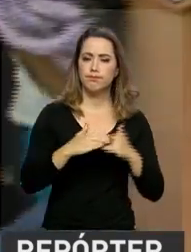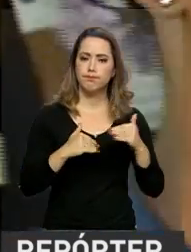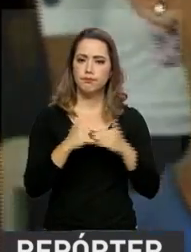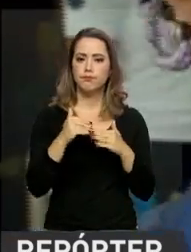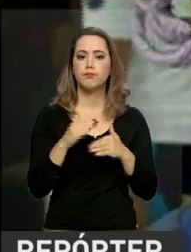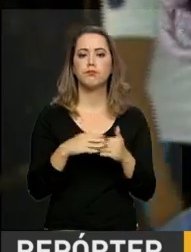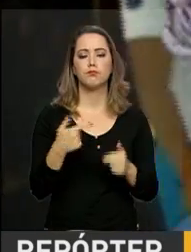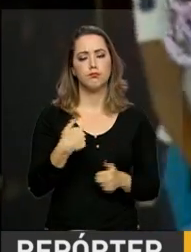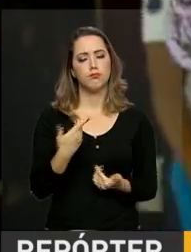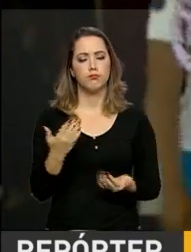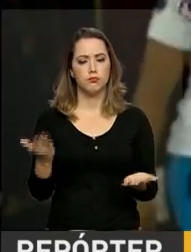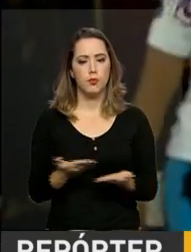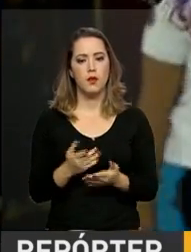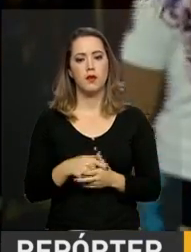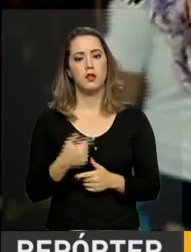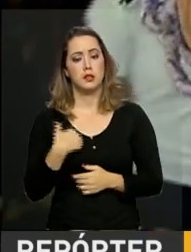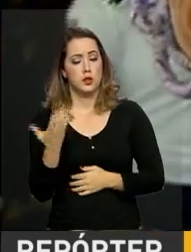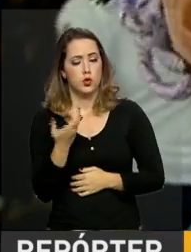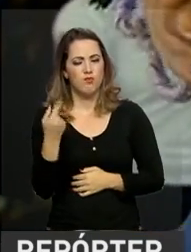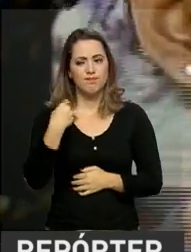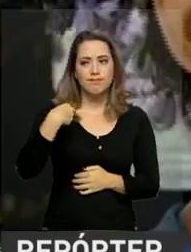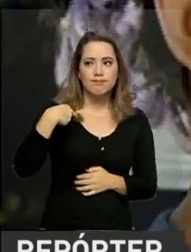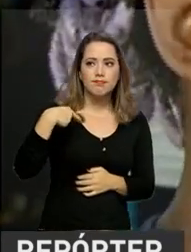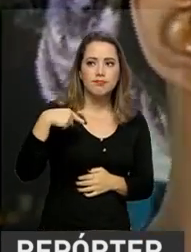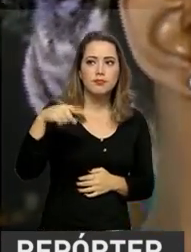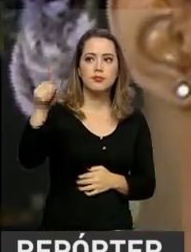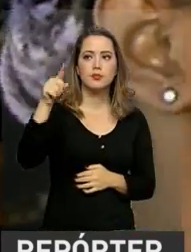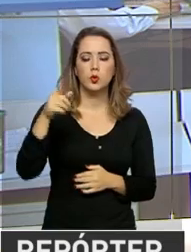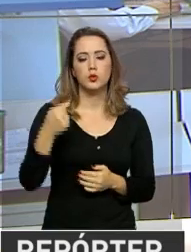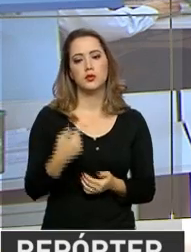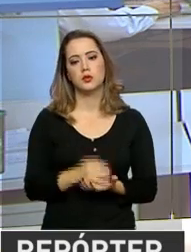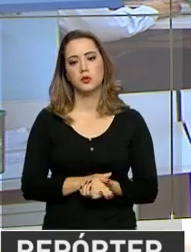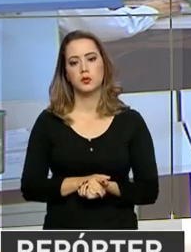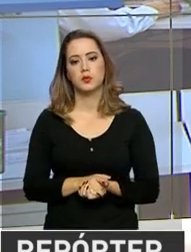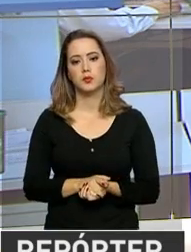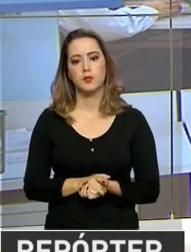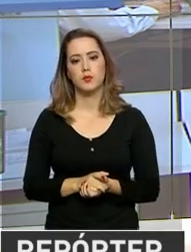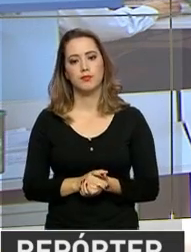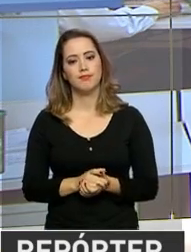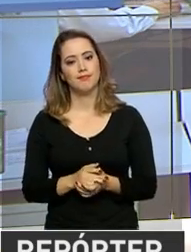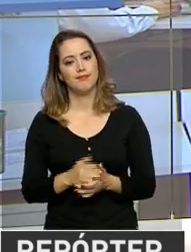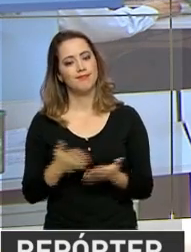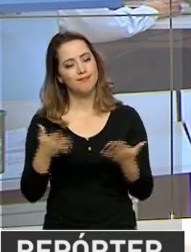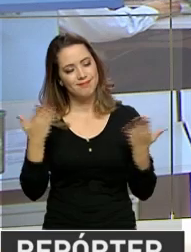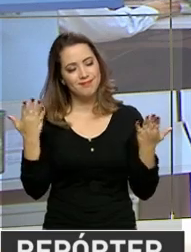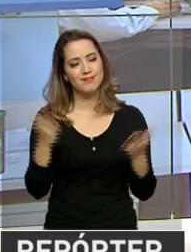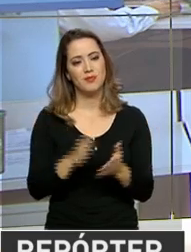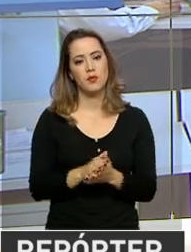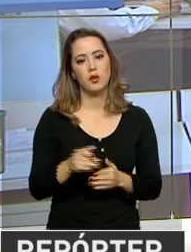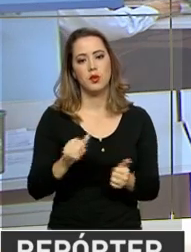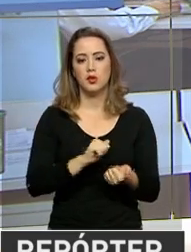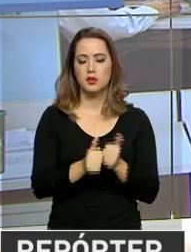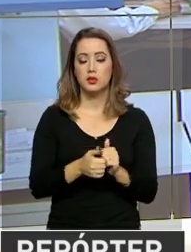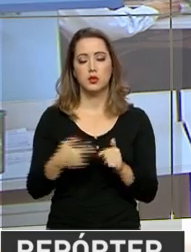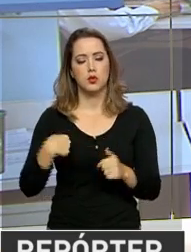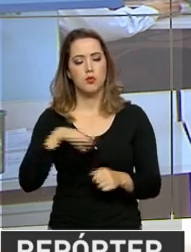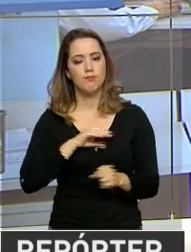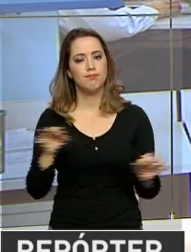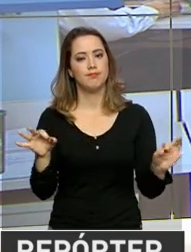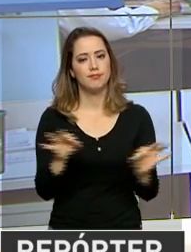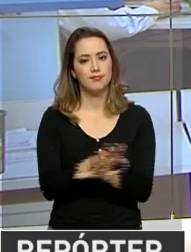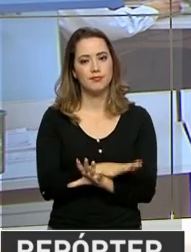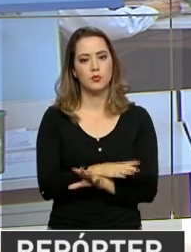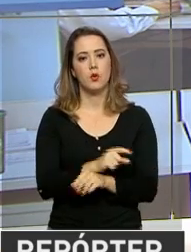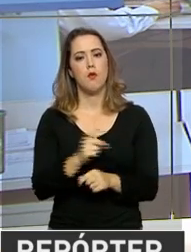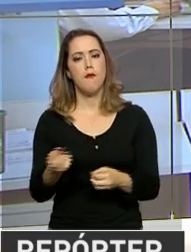quero chegar muito longe muito longe mais além sucesso PR os nossos atletas nós ficamos por aqui